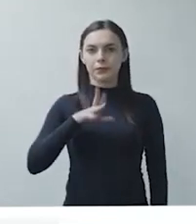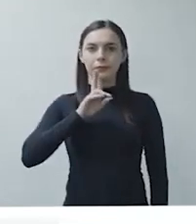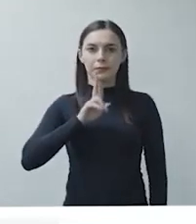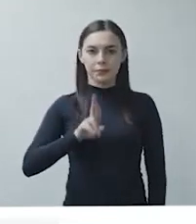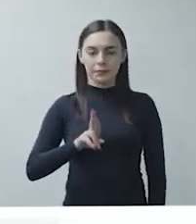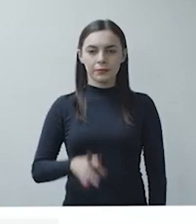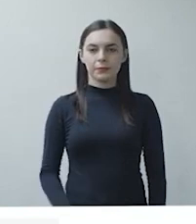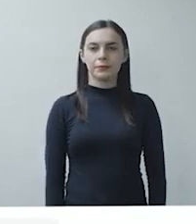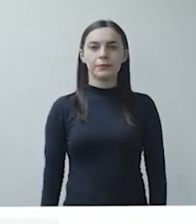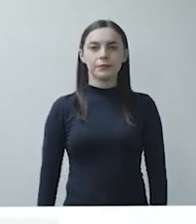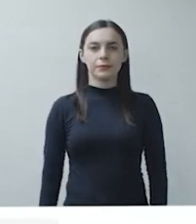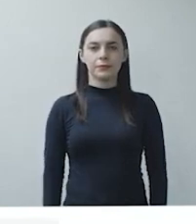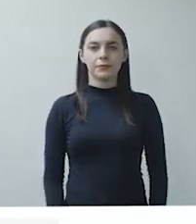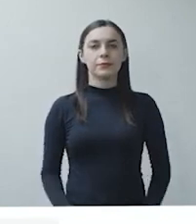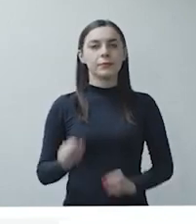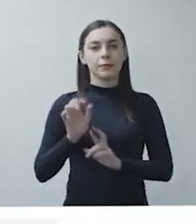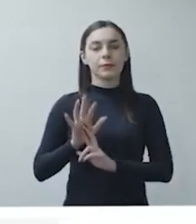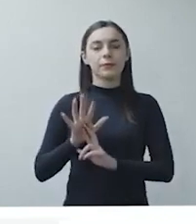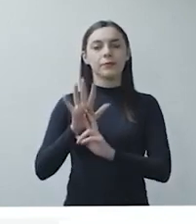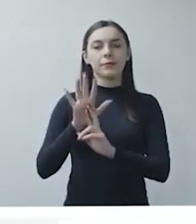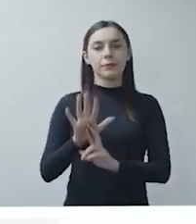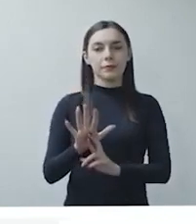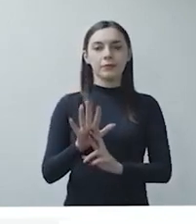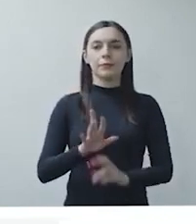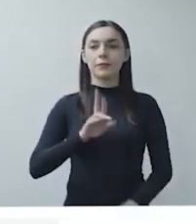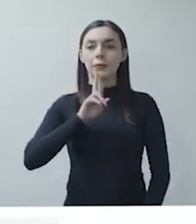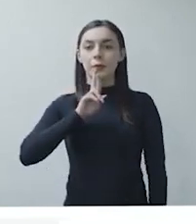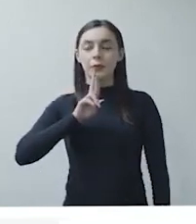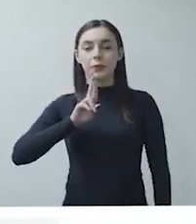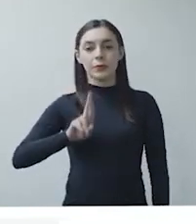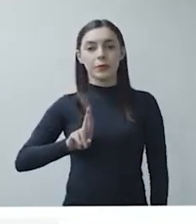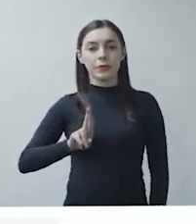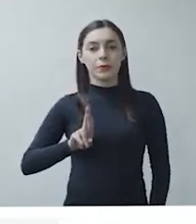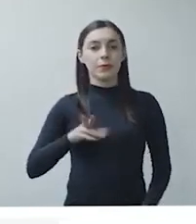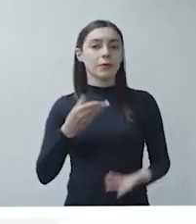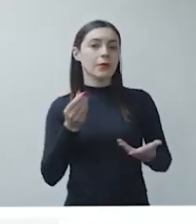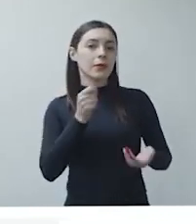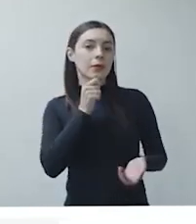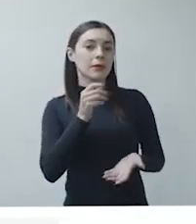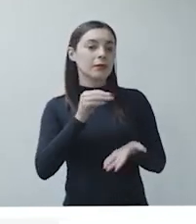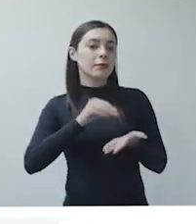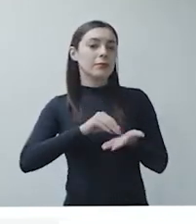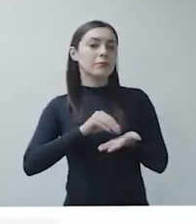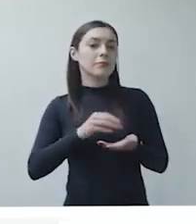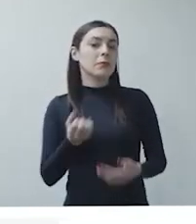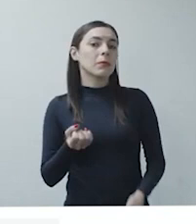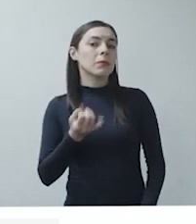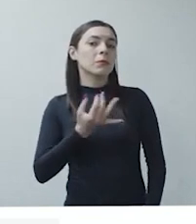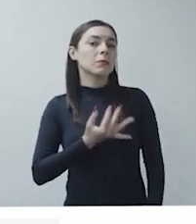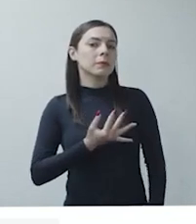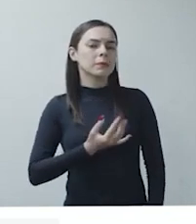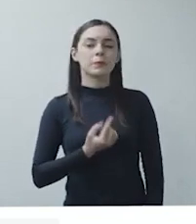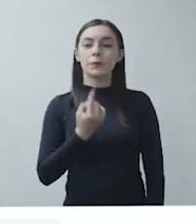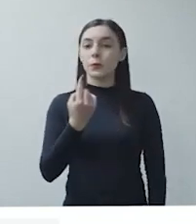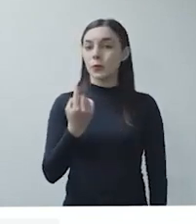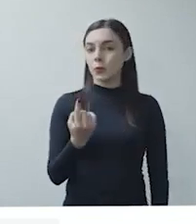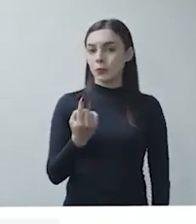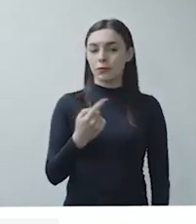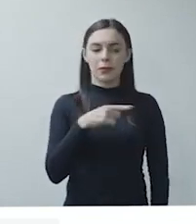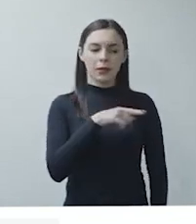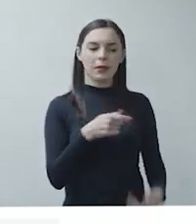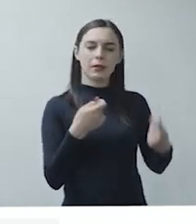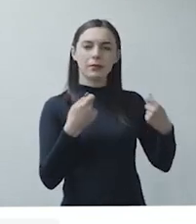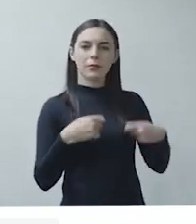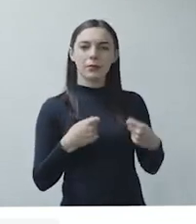igualdade, representando então o resultado que falta 1 para a Laura